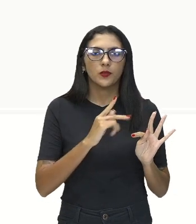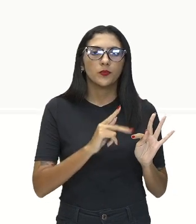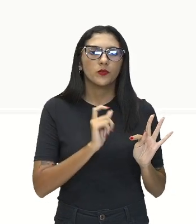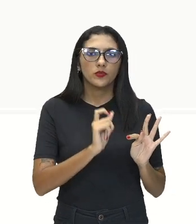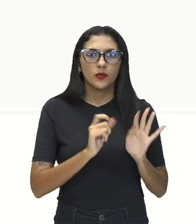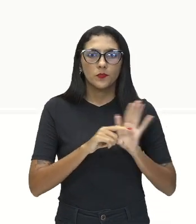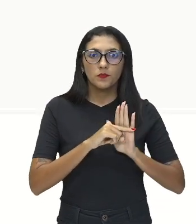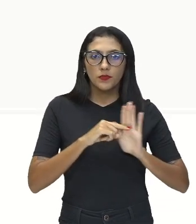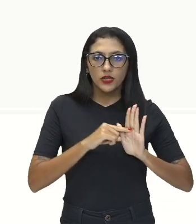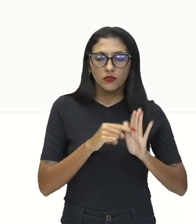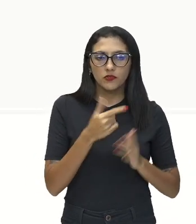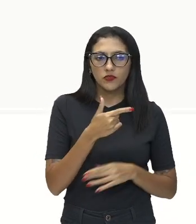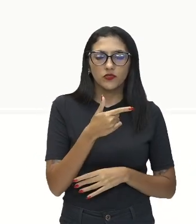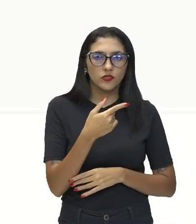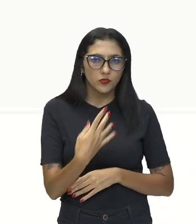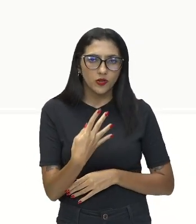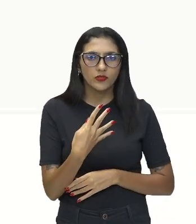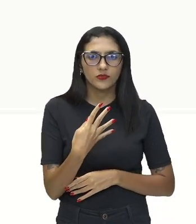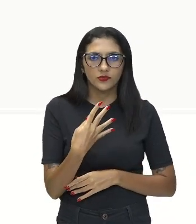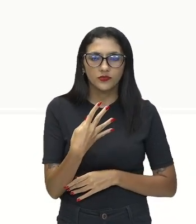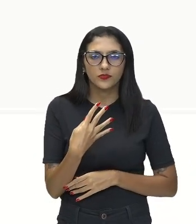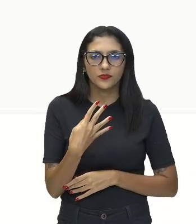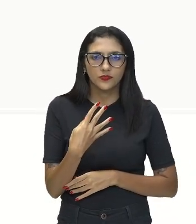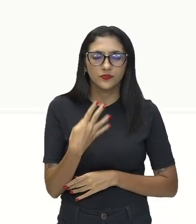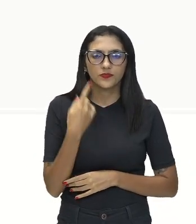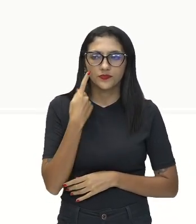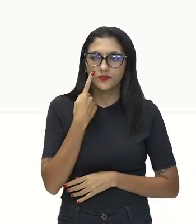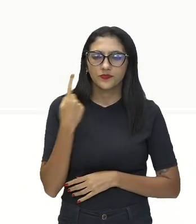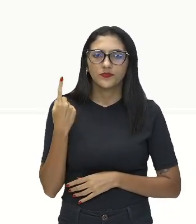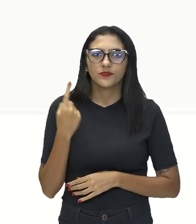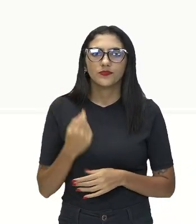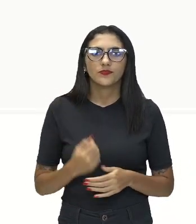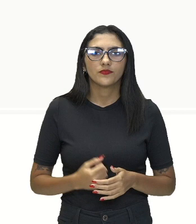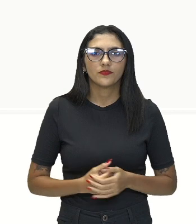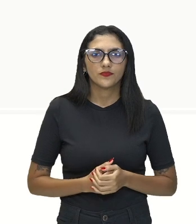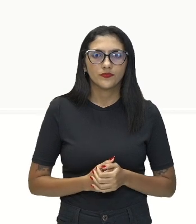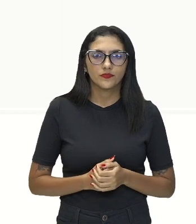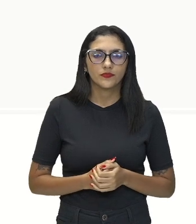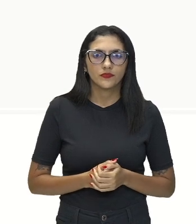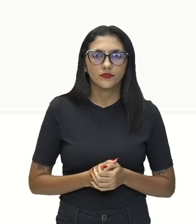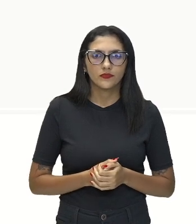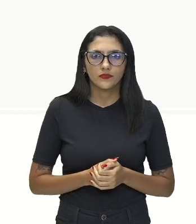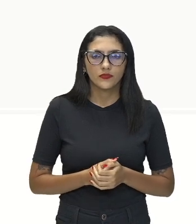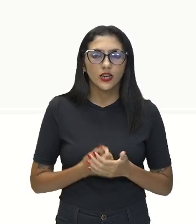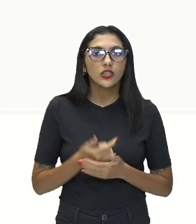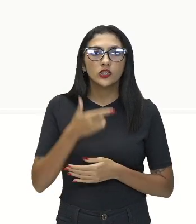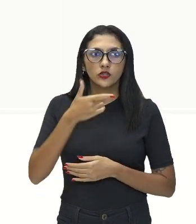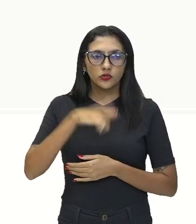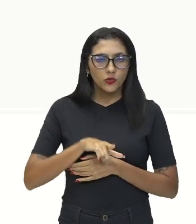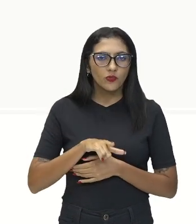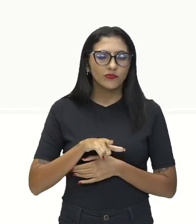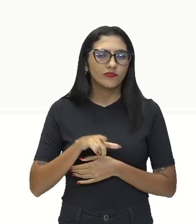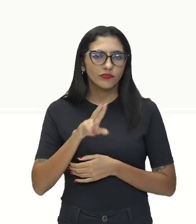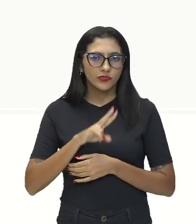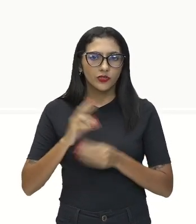menos 24, tá? Aí eu vou repetir aqui o sinal da operação, né?